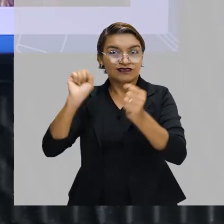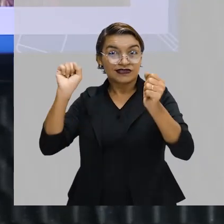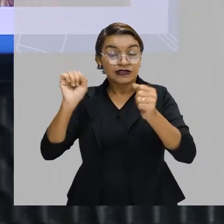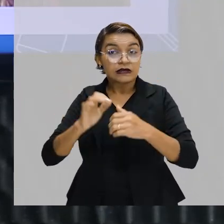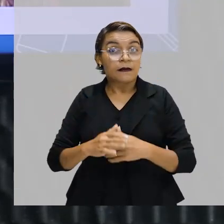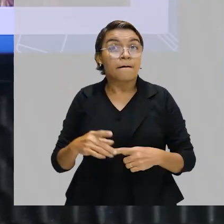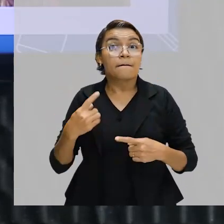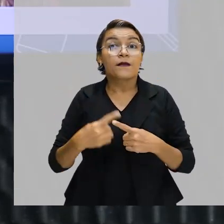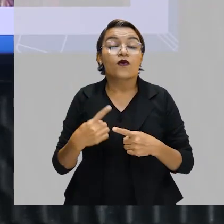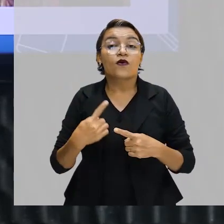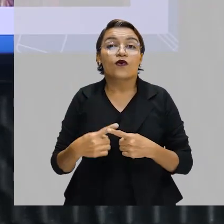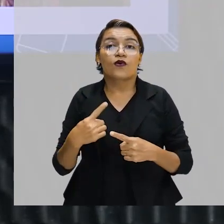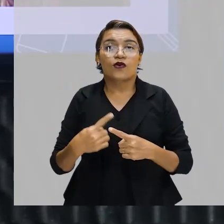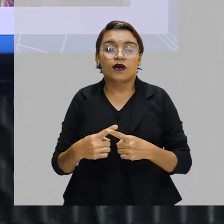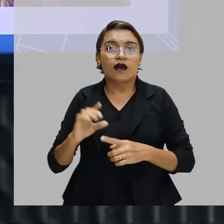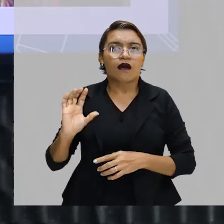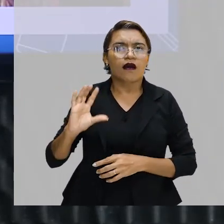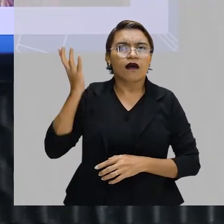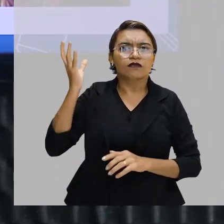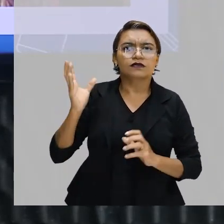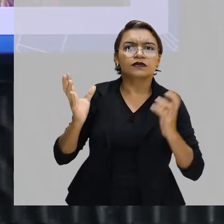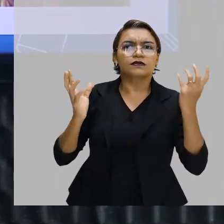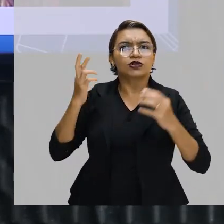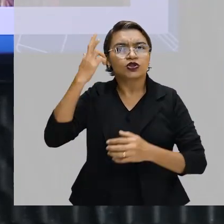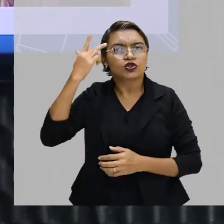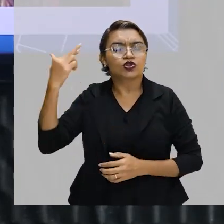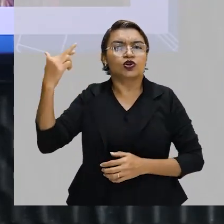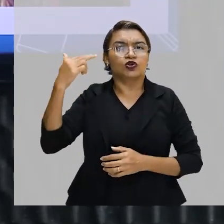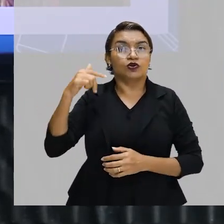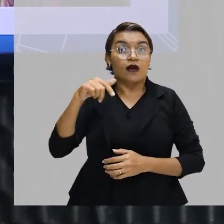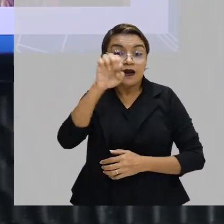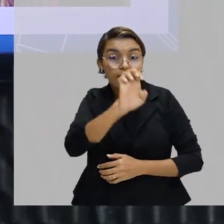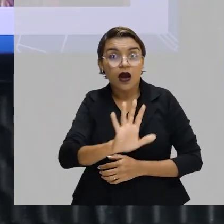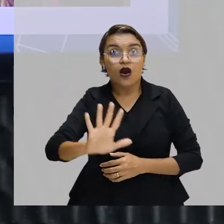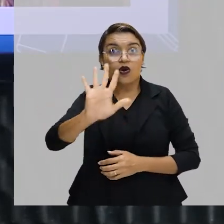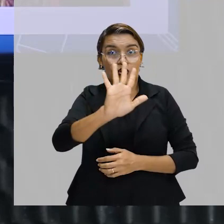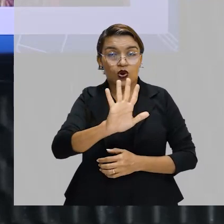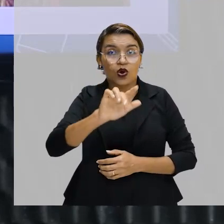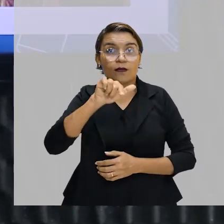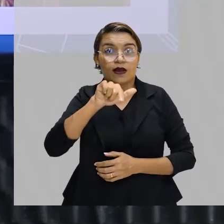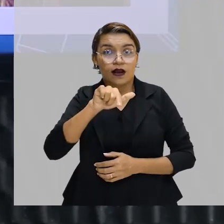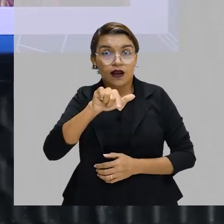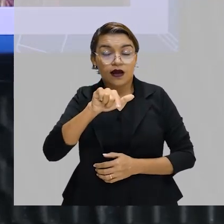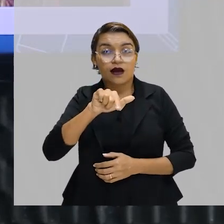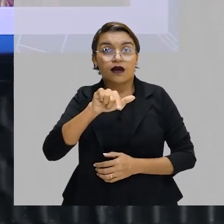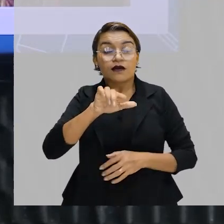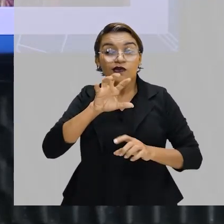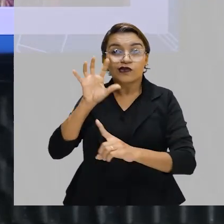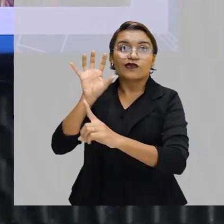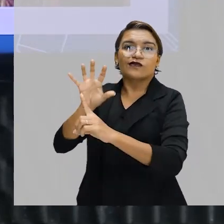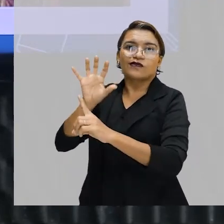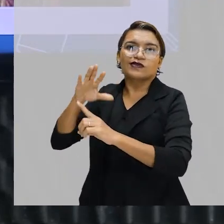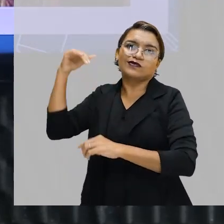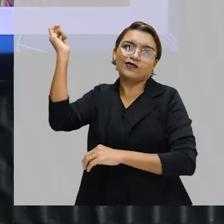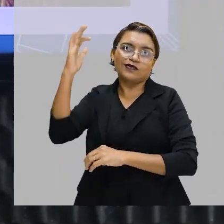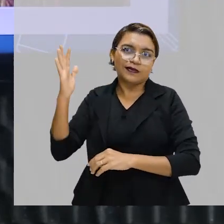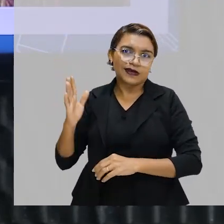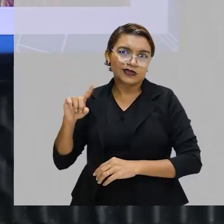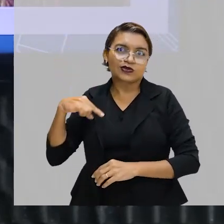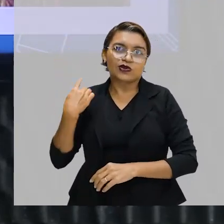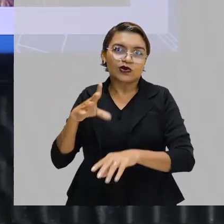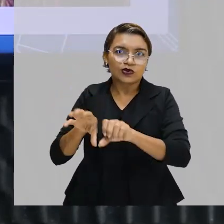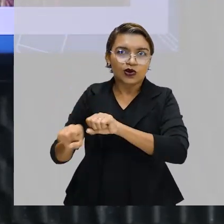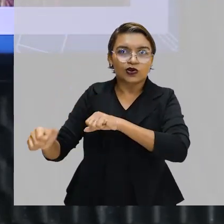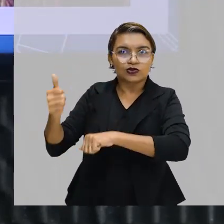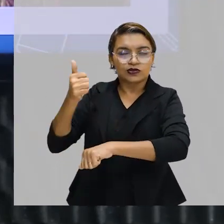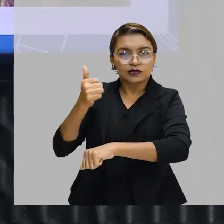porque os fatos históricos da Europa, eles incidem aqui no Brasil, porque nós fomos colonizados pelos portugueses, e na